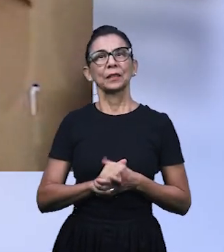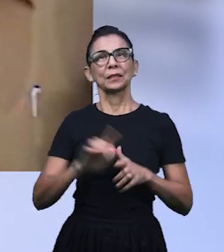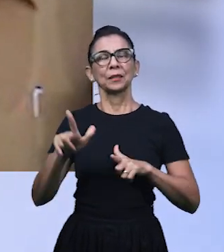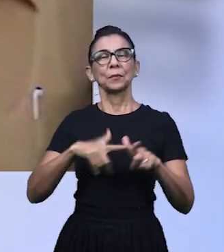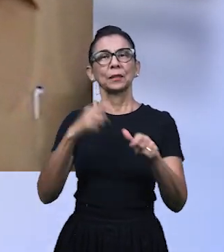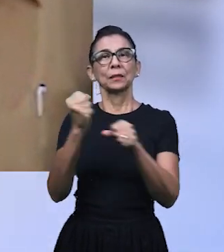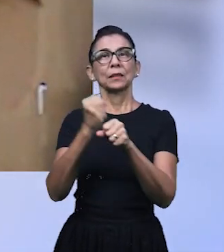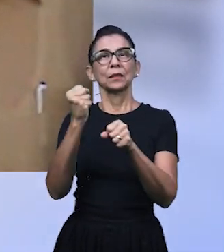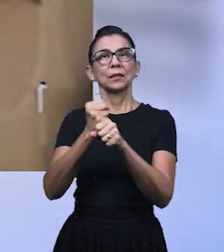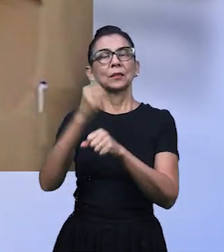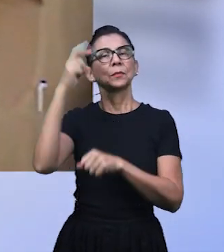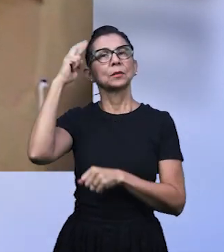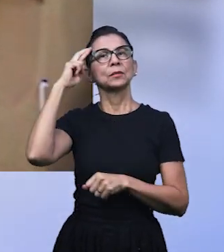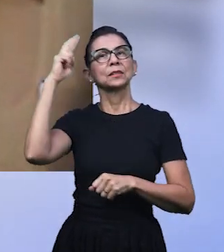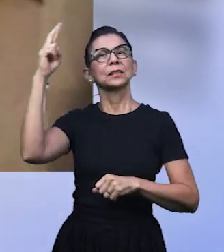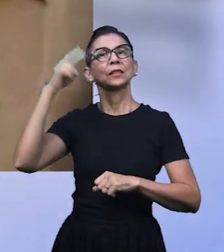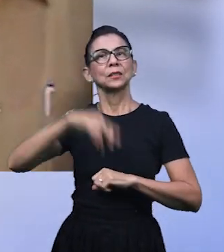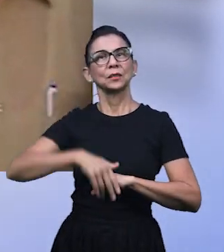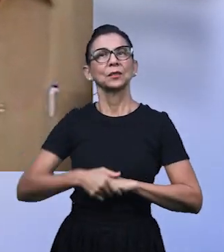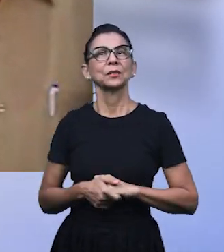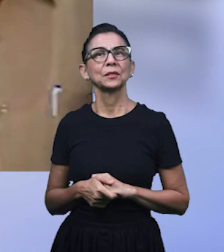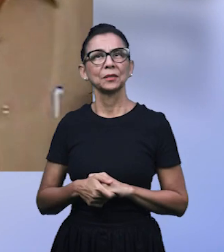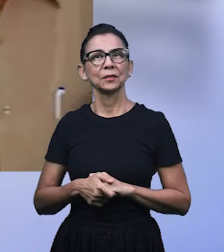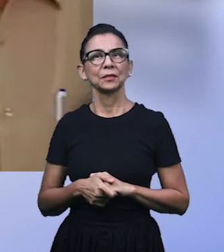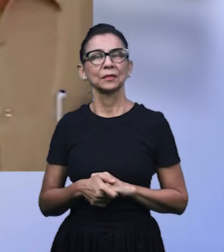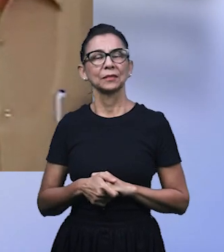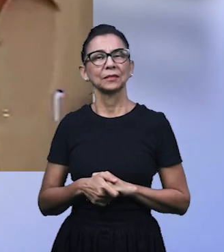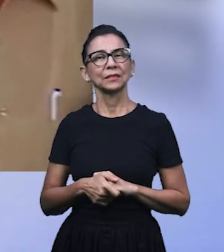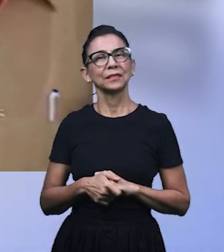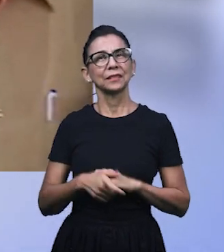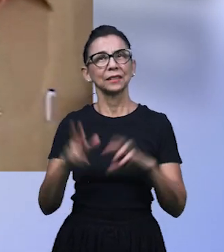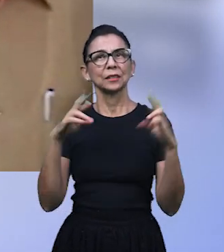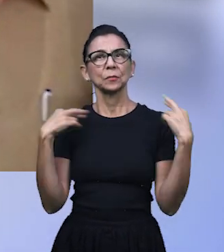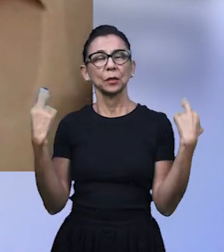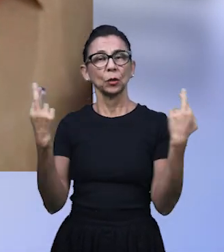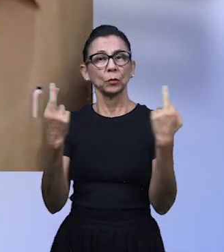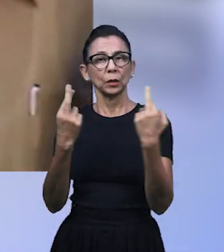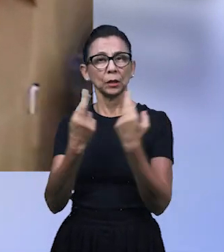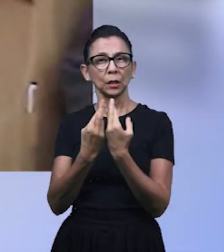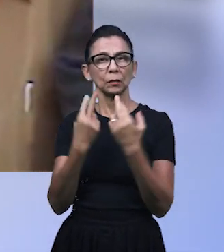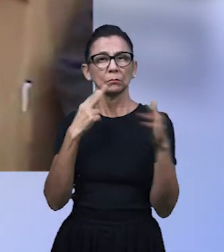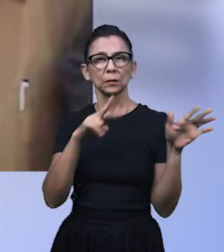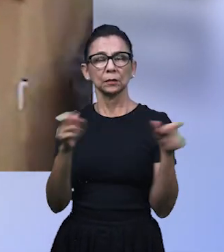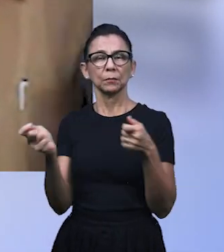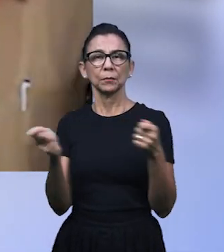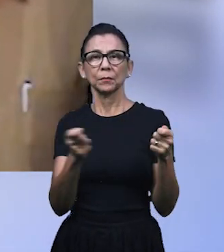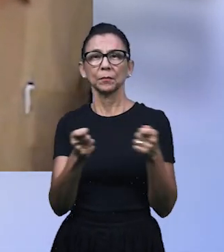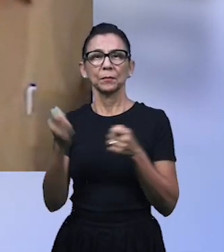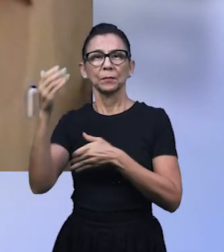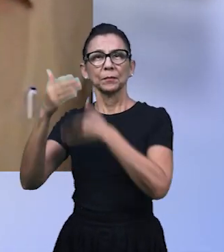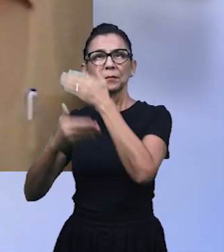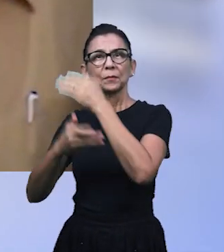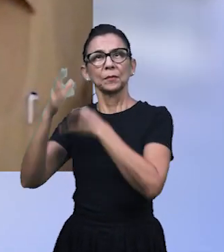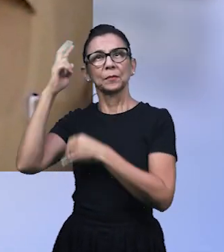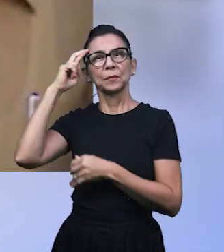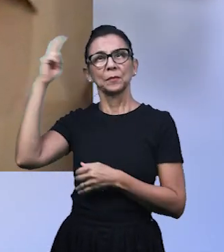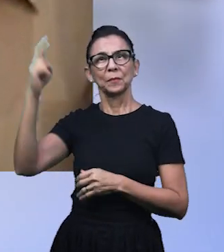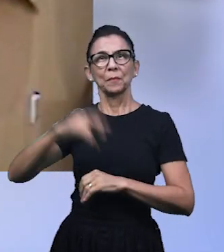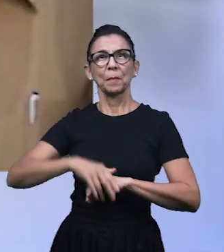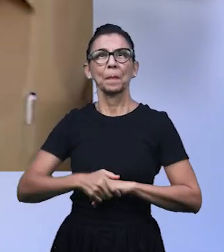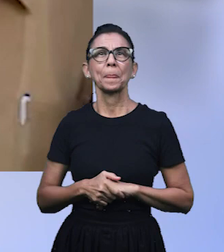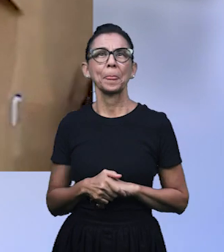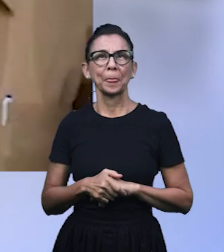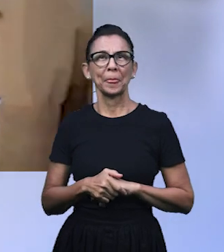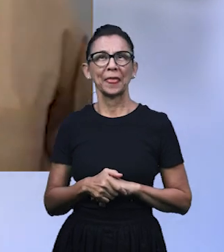y que hoy será una fiesta, como siempre, toda reunión de los hermanos en la presencia del Señor. Y vamos a tener muchas